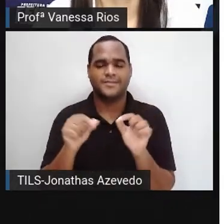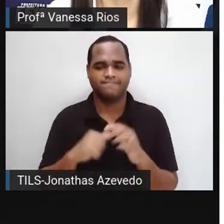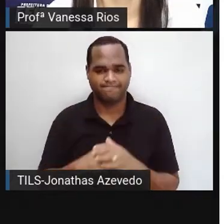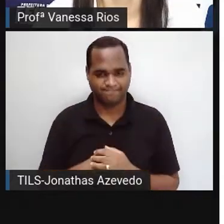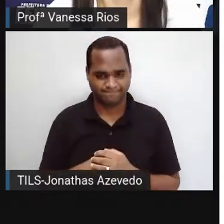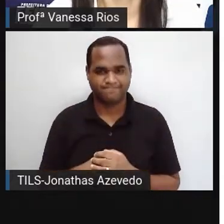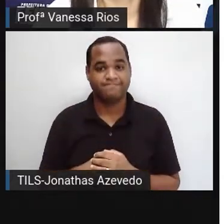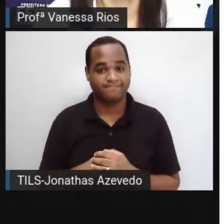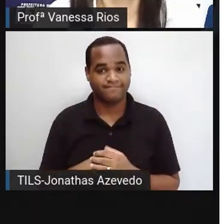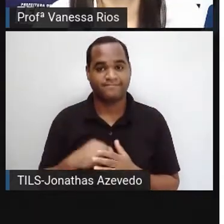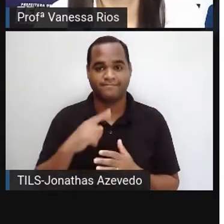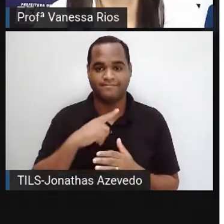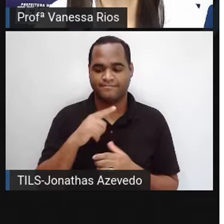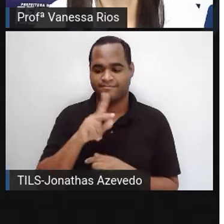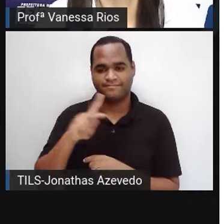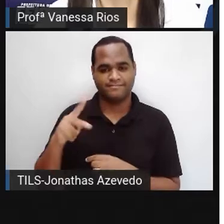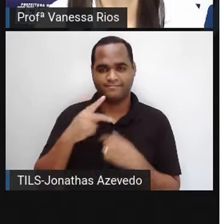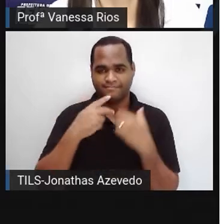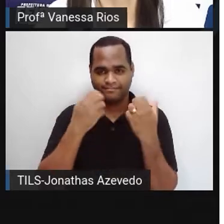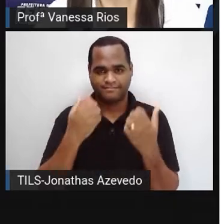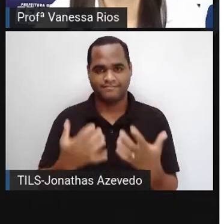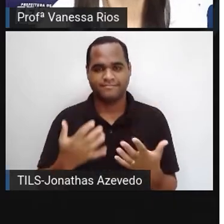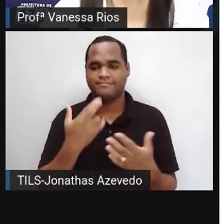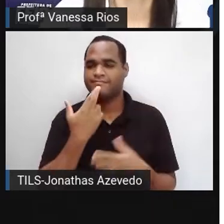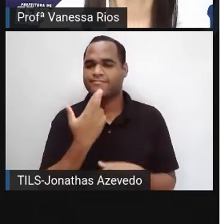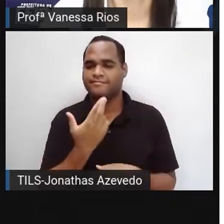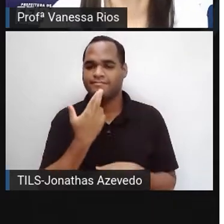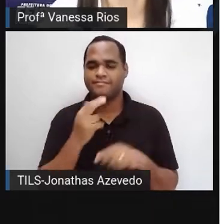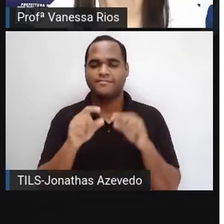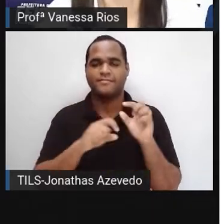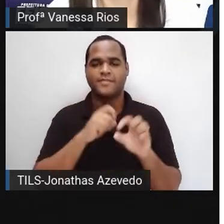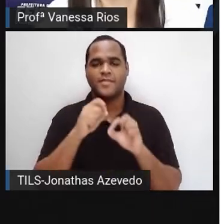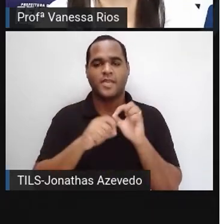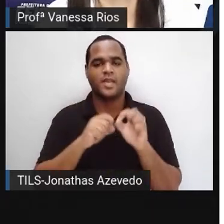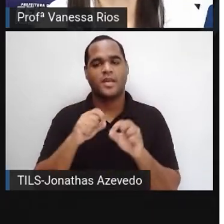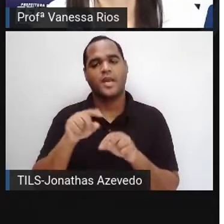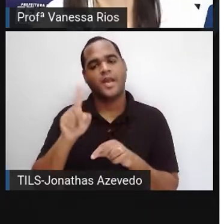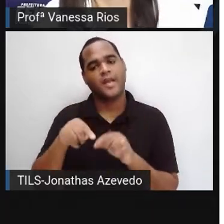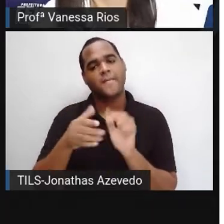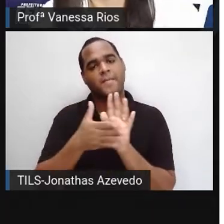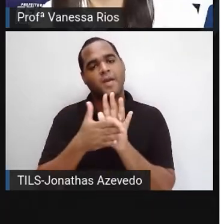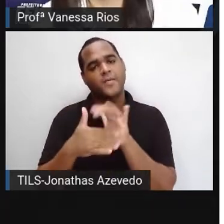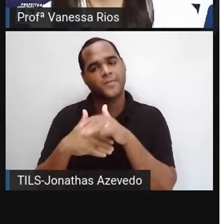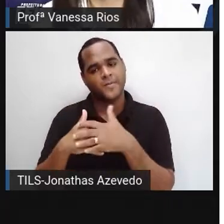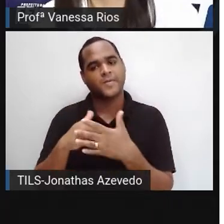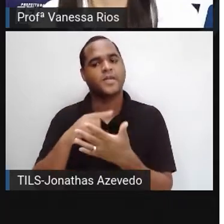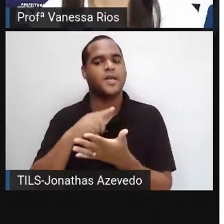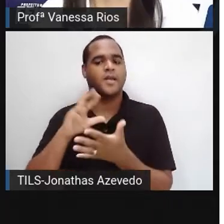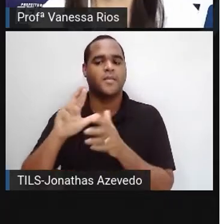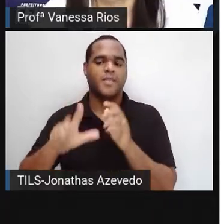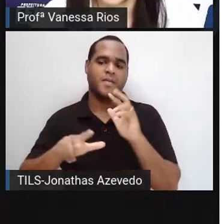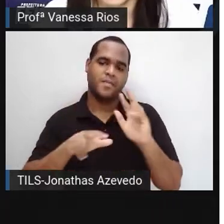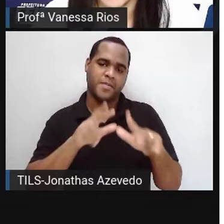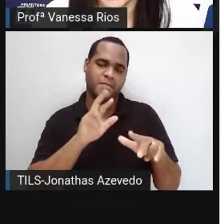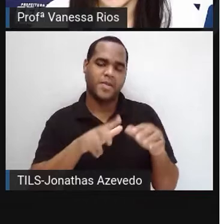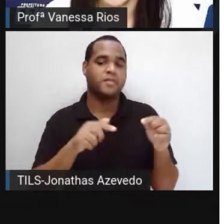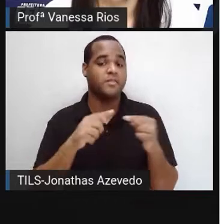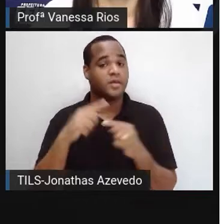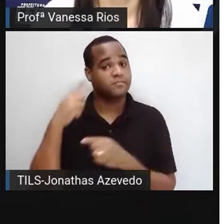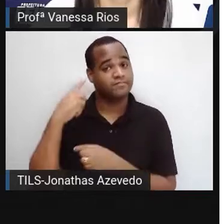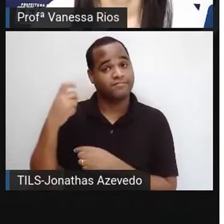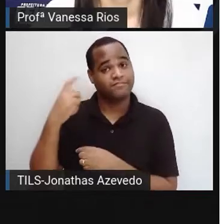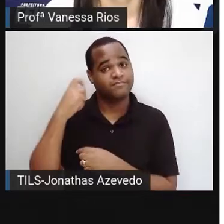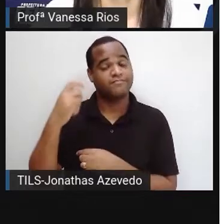Pro já se adiantou, né, e comentou sobre a resposta. Essas mãos estão reproduzindo de forma diferente